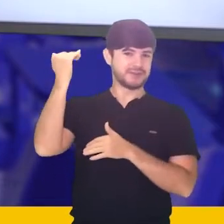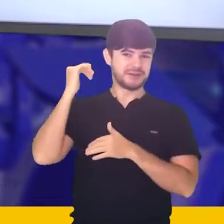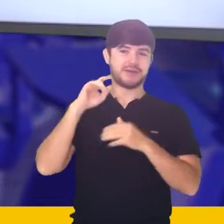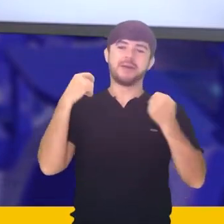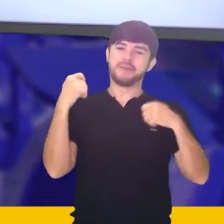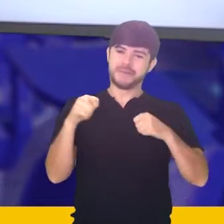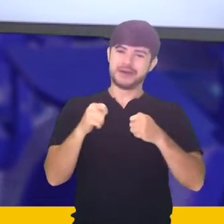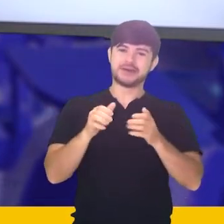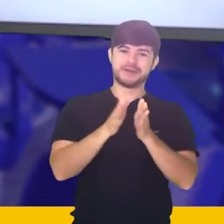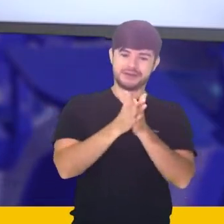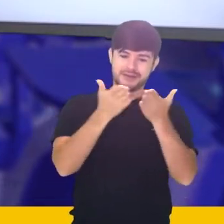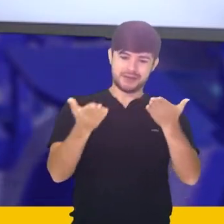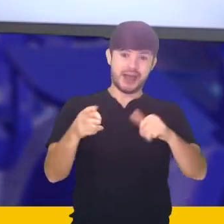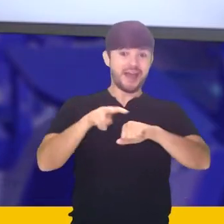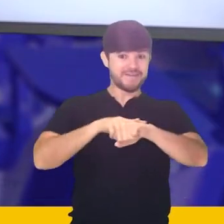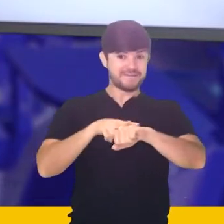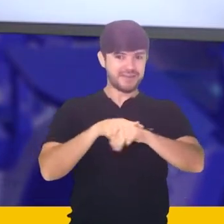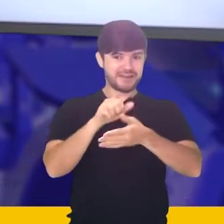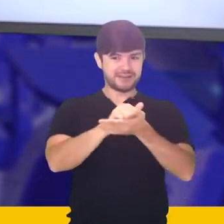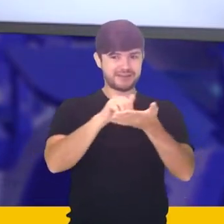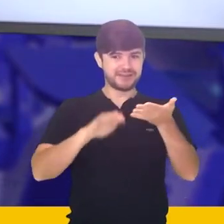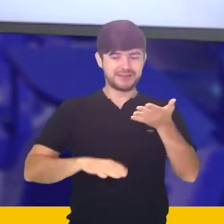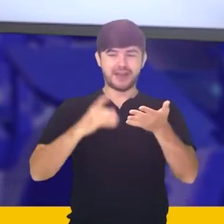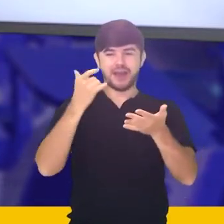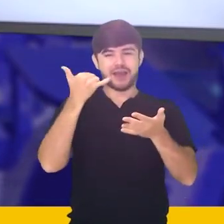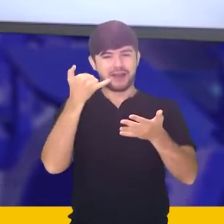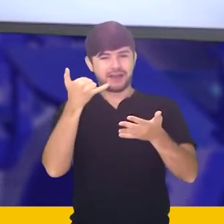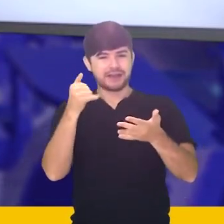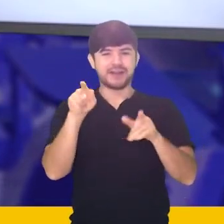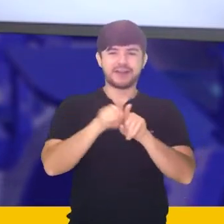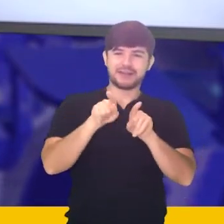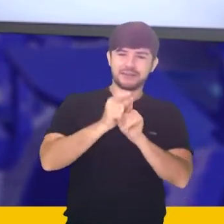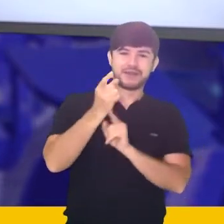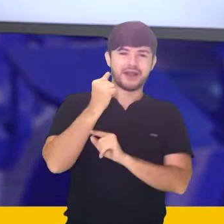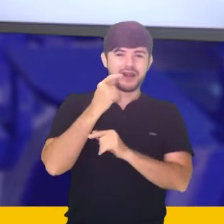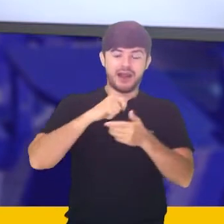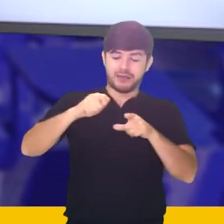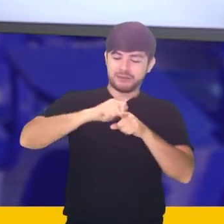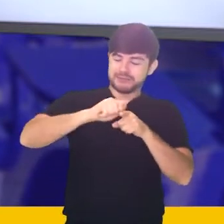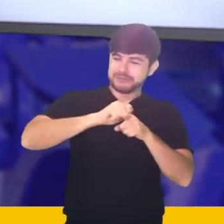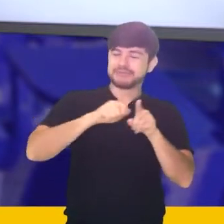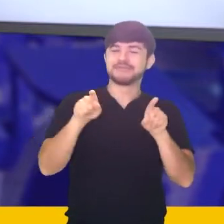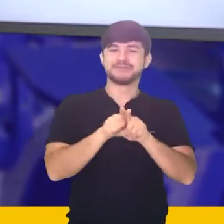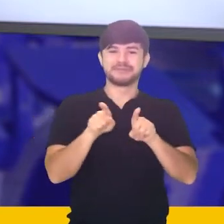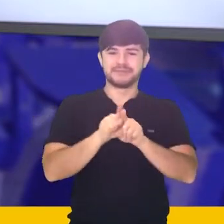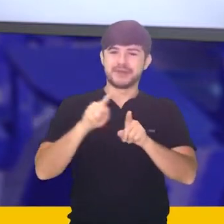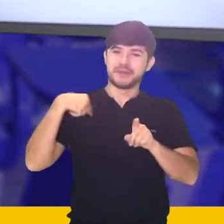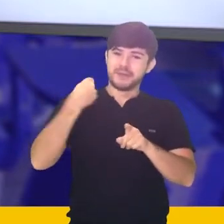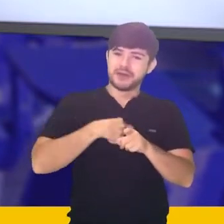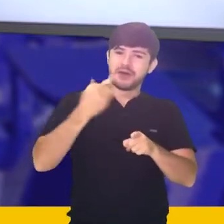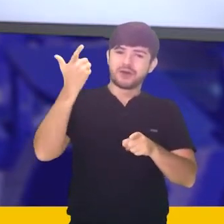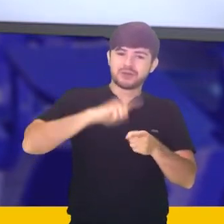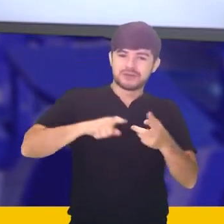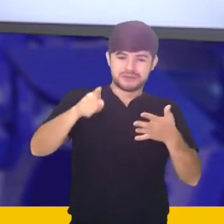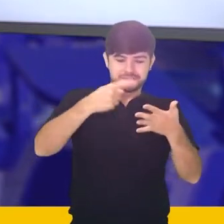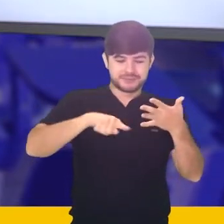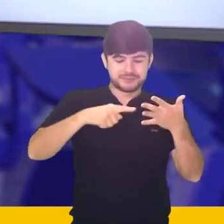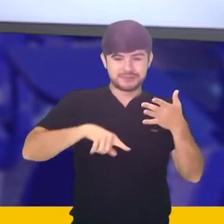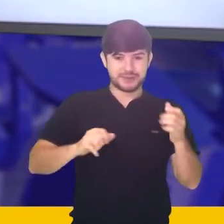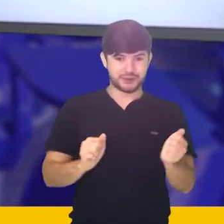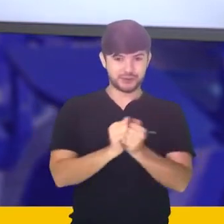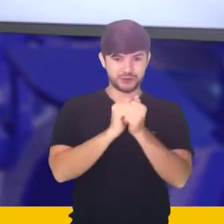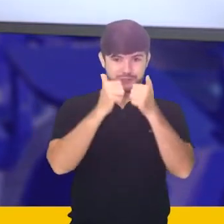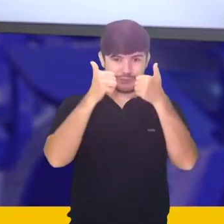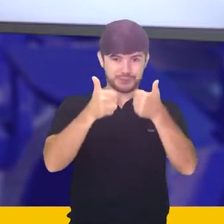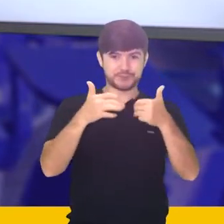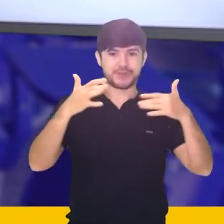seu caderno de atividades aberto aí, uma caneta, um lápis, uma borracha, para a gente poder fazer essa correção juntos, tá bom?